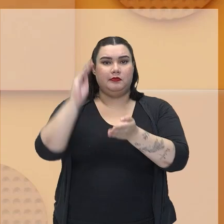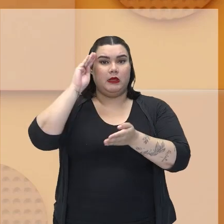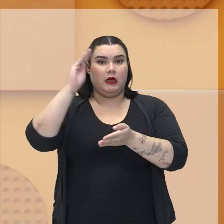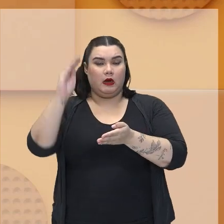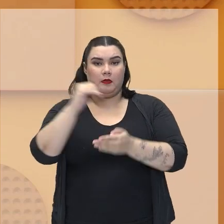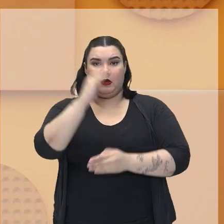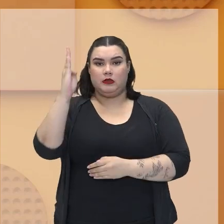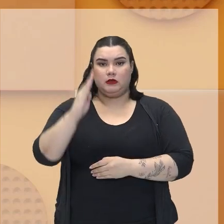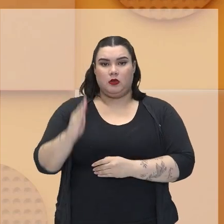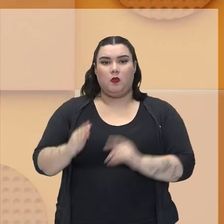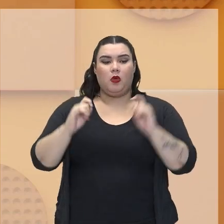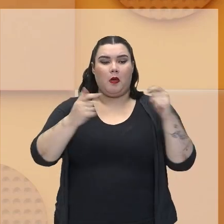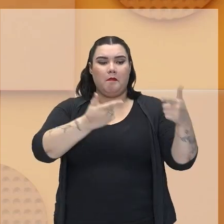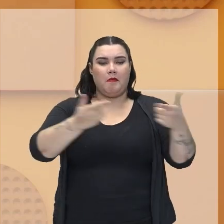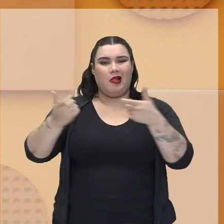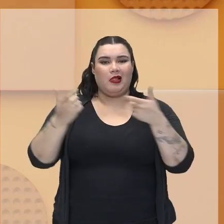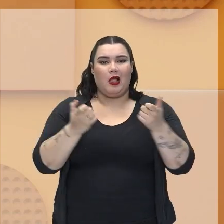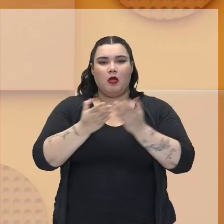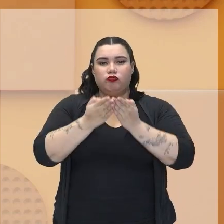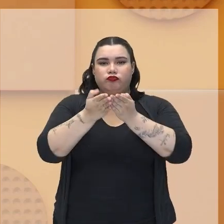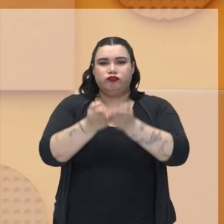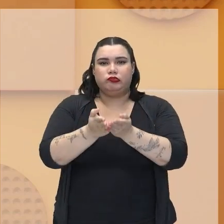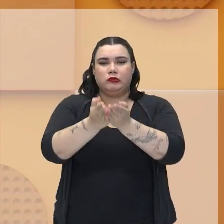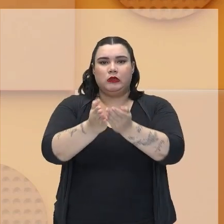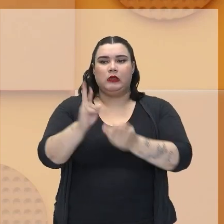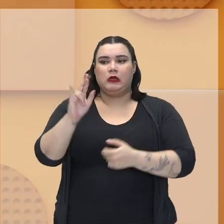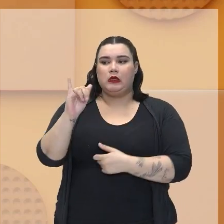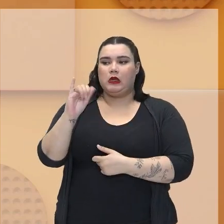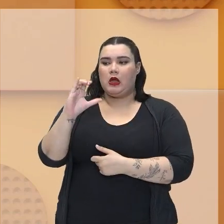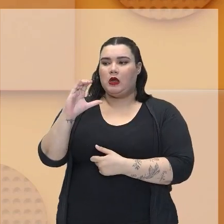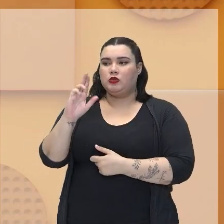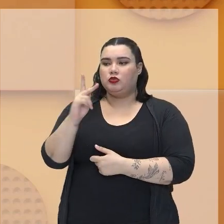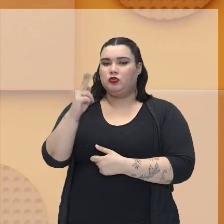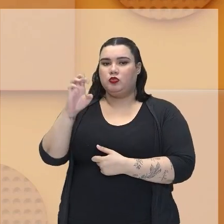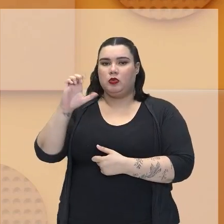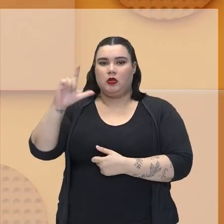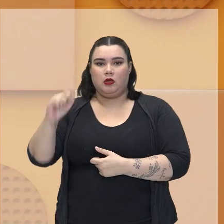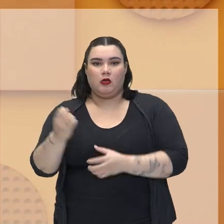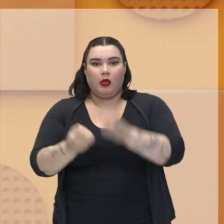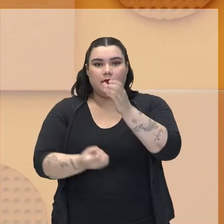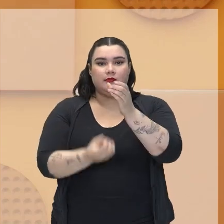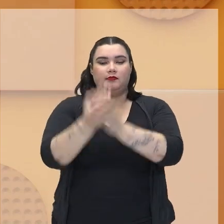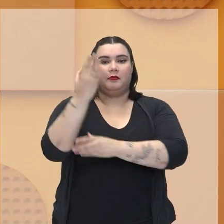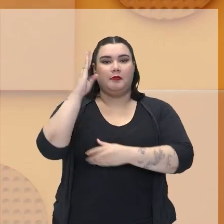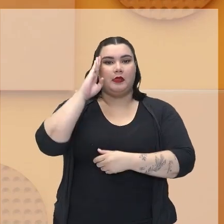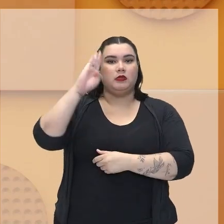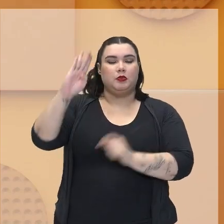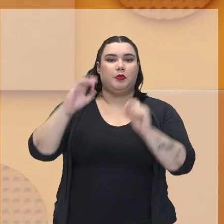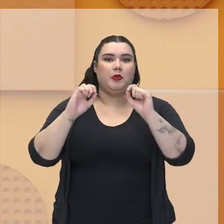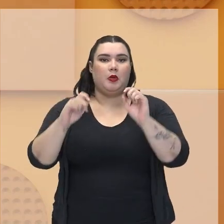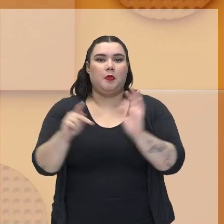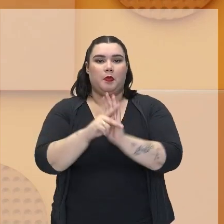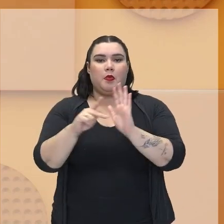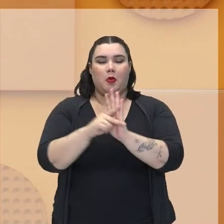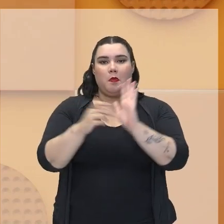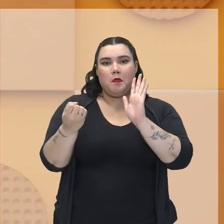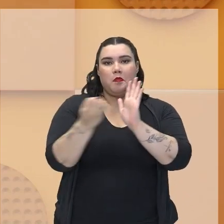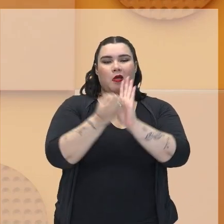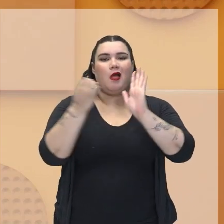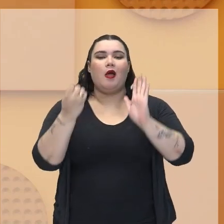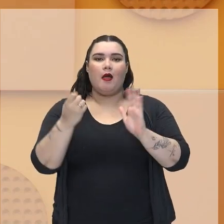Riachuelo, considerada o marco fundador da chamada Armada Nacional, que viria a ser